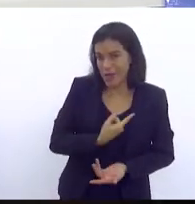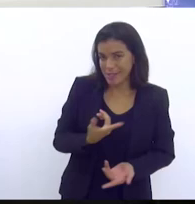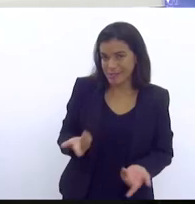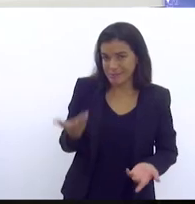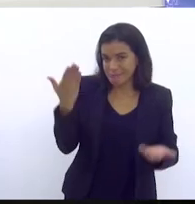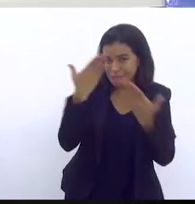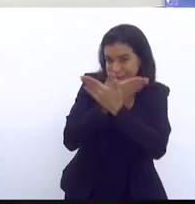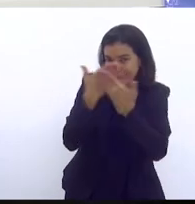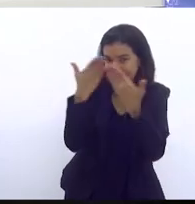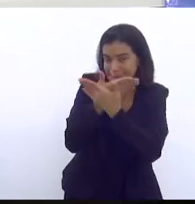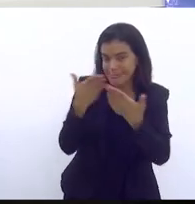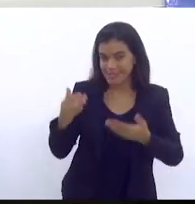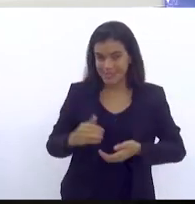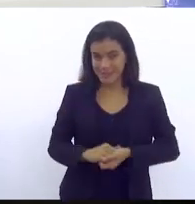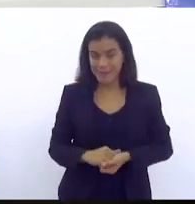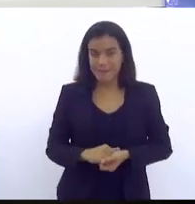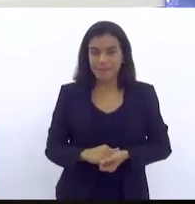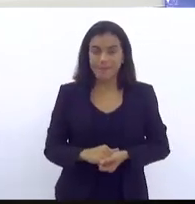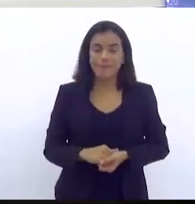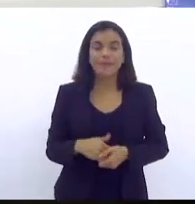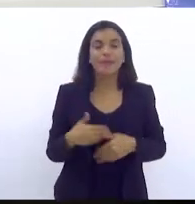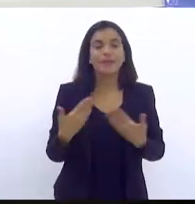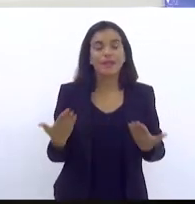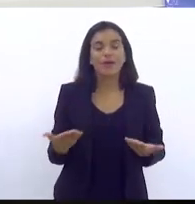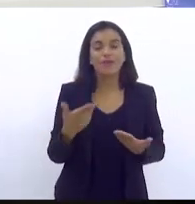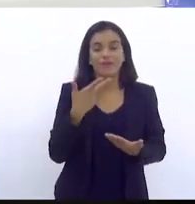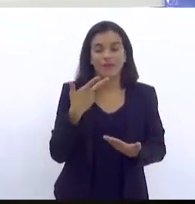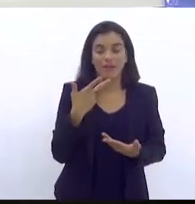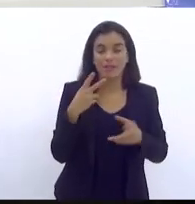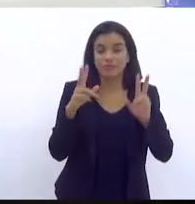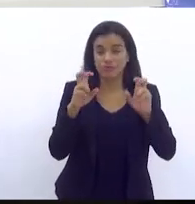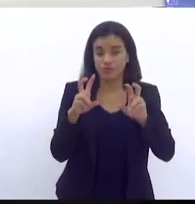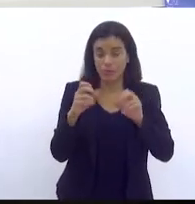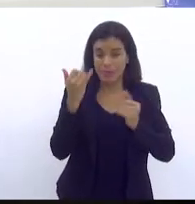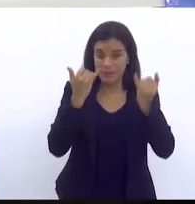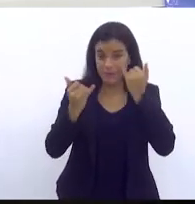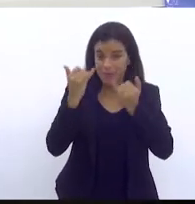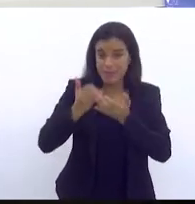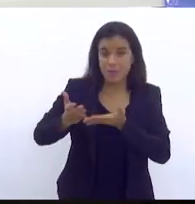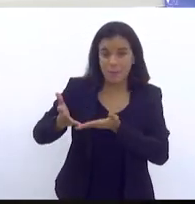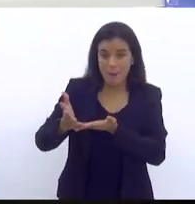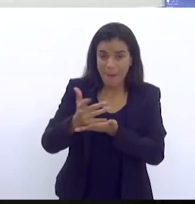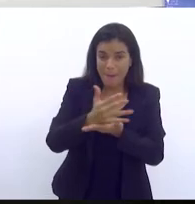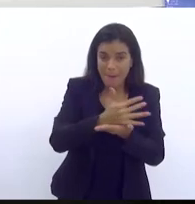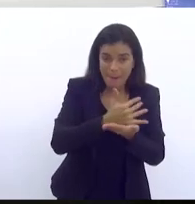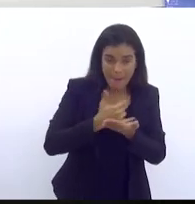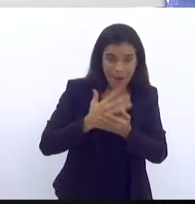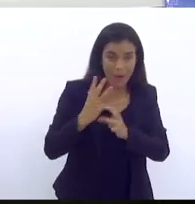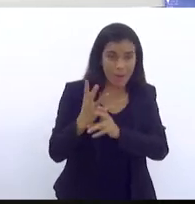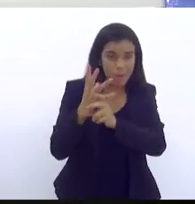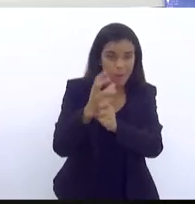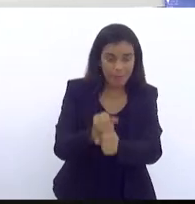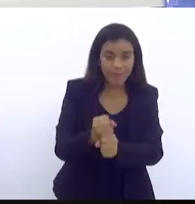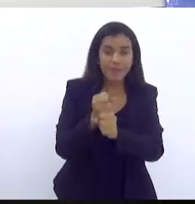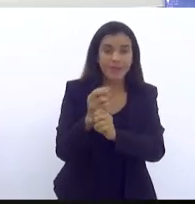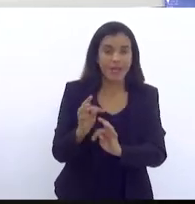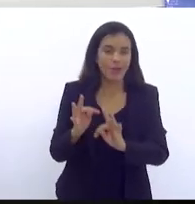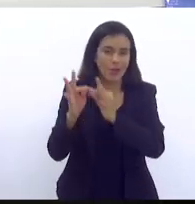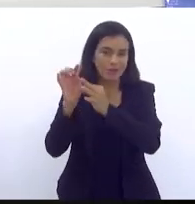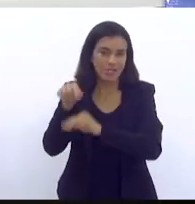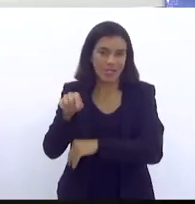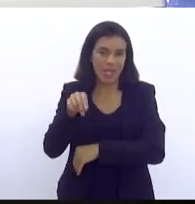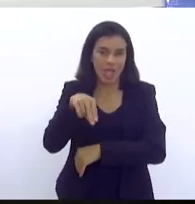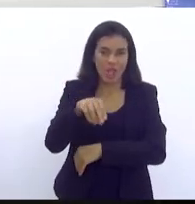o povo então vamos então falar dos dados coletados pela velha e mais responsiva tecnologia que é o nós por